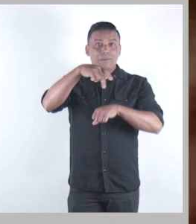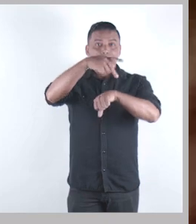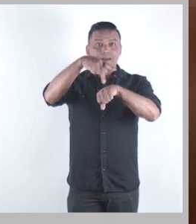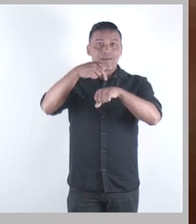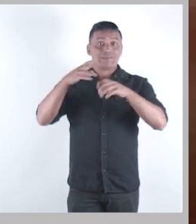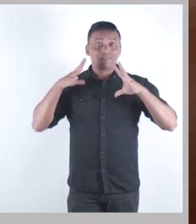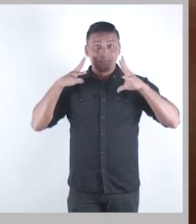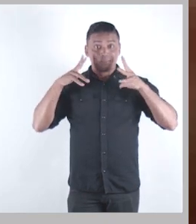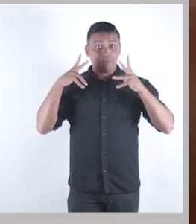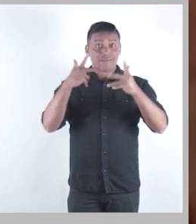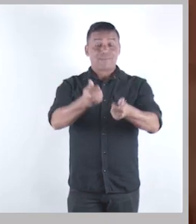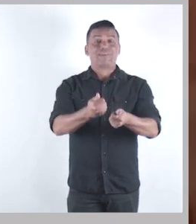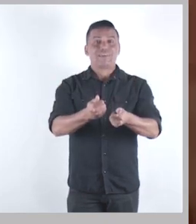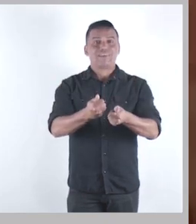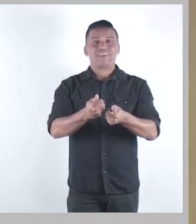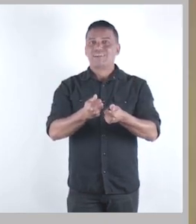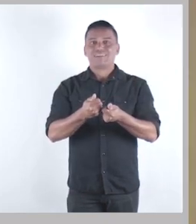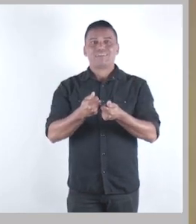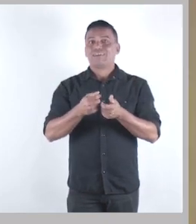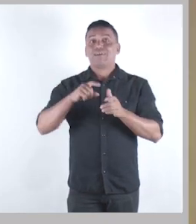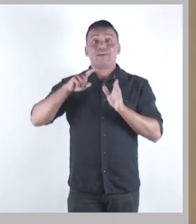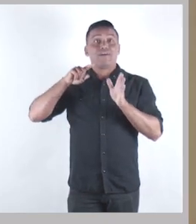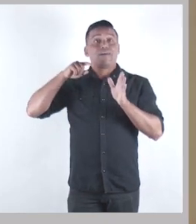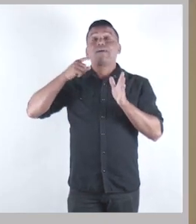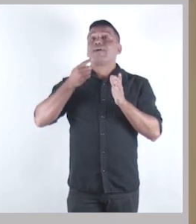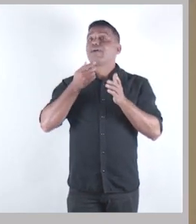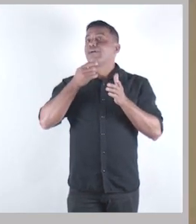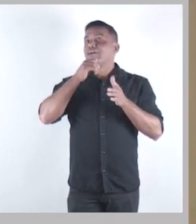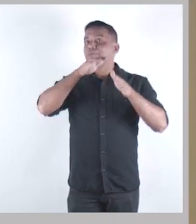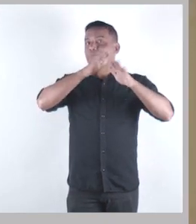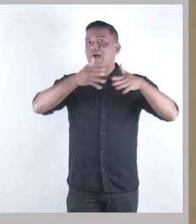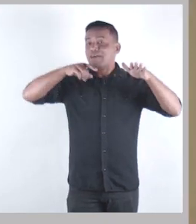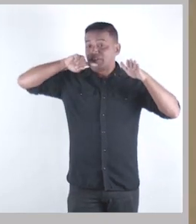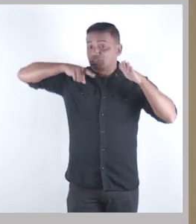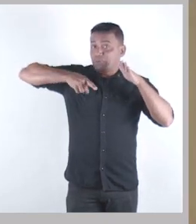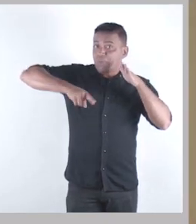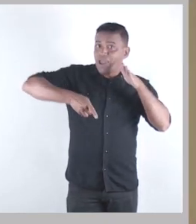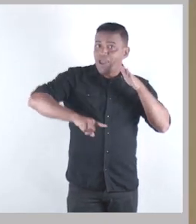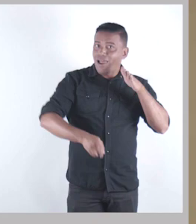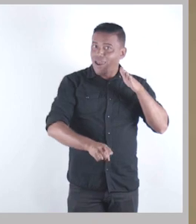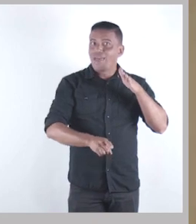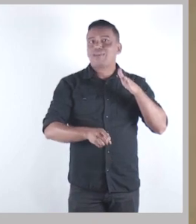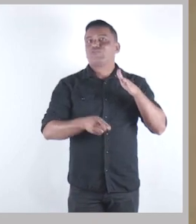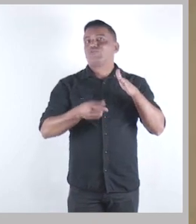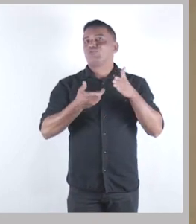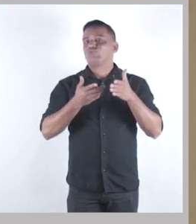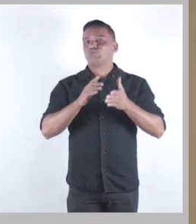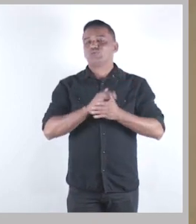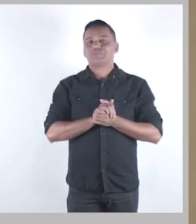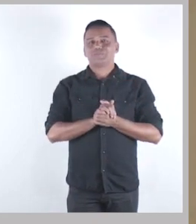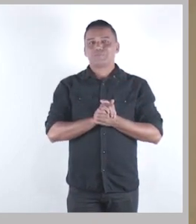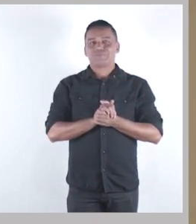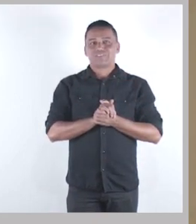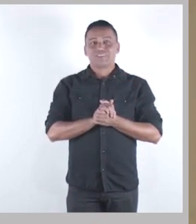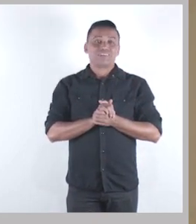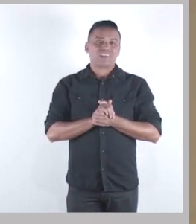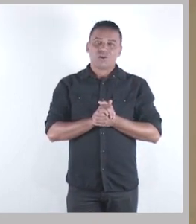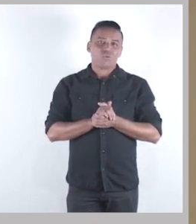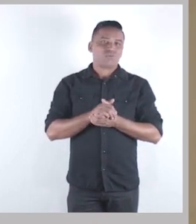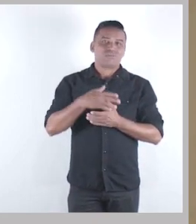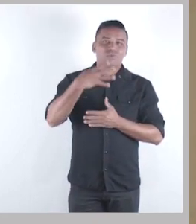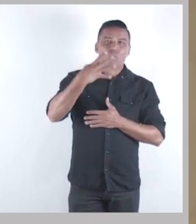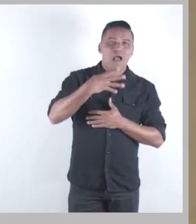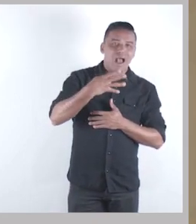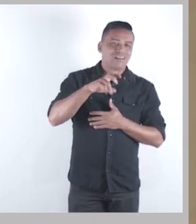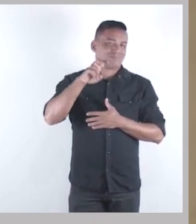textos desse calibre. Depois havia a coleção Os 5, primeiro acho que era os 4, depois os 5, depois